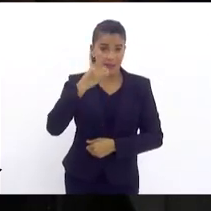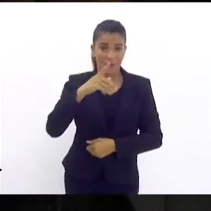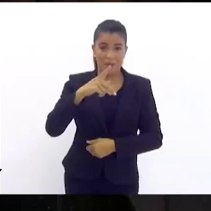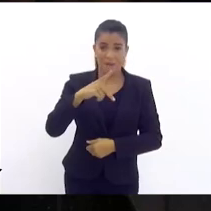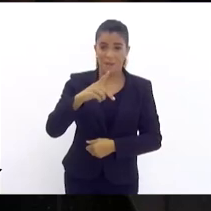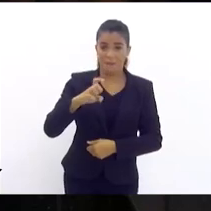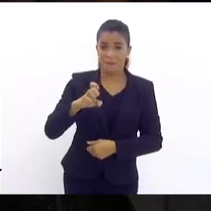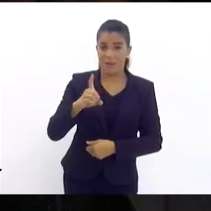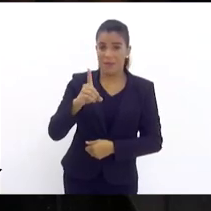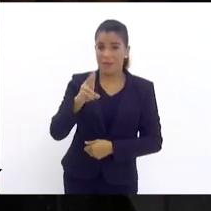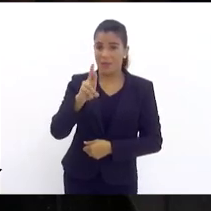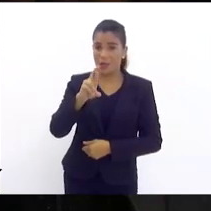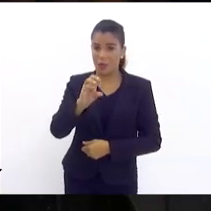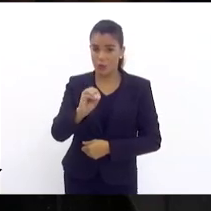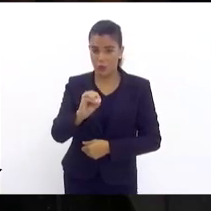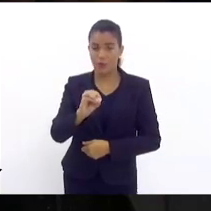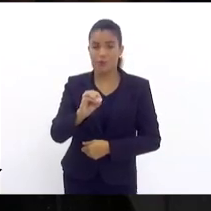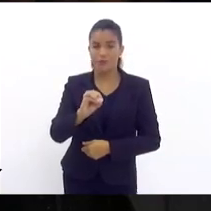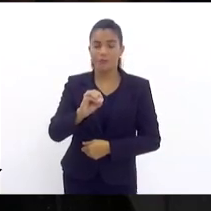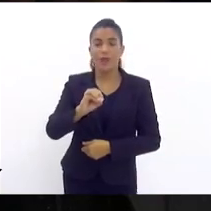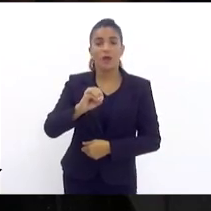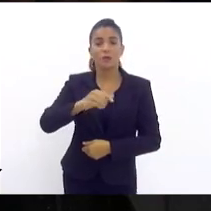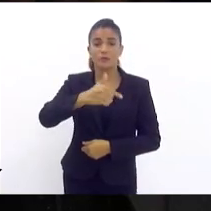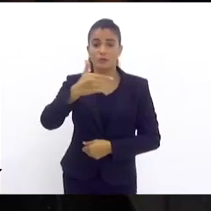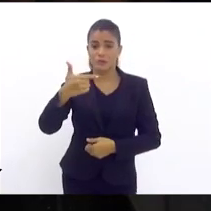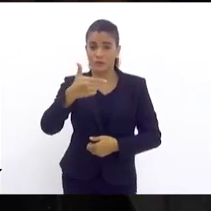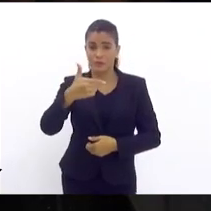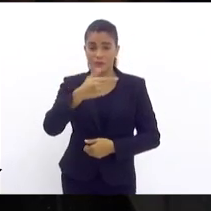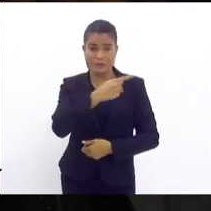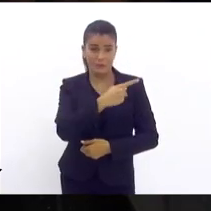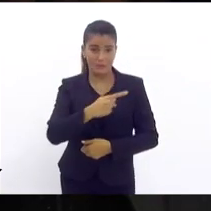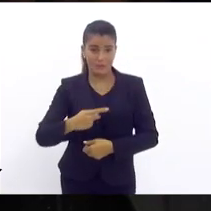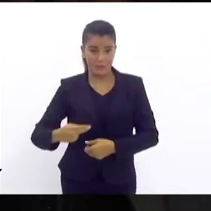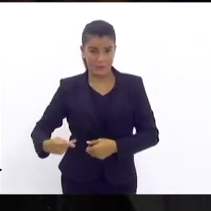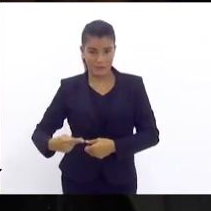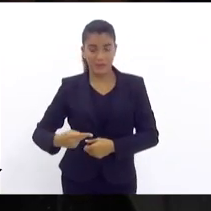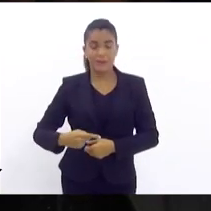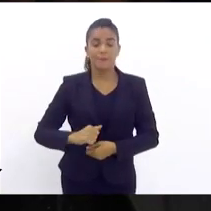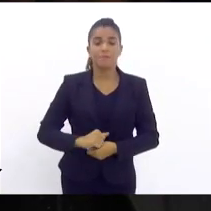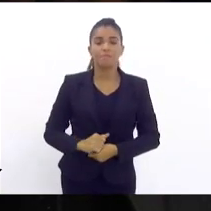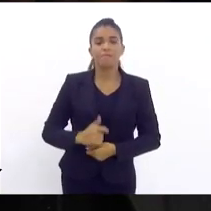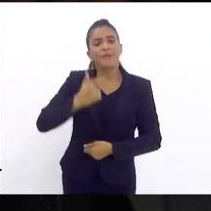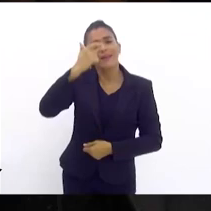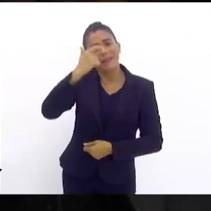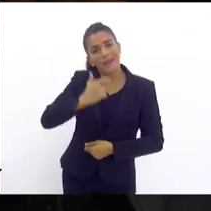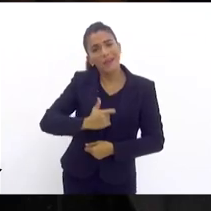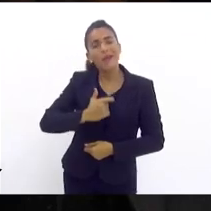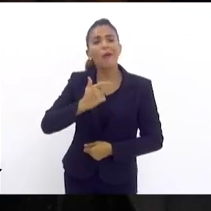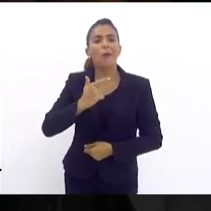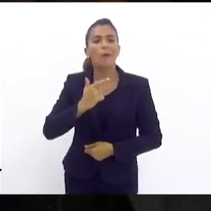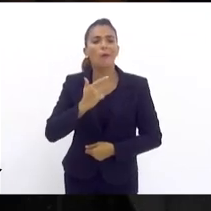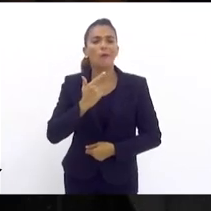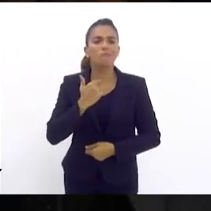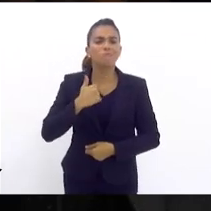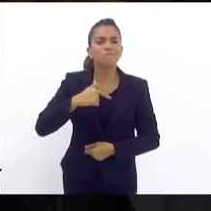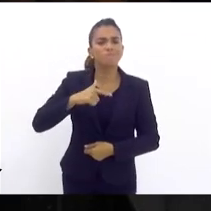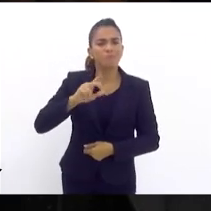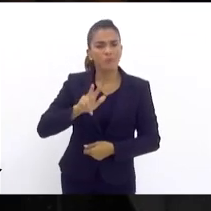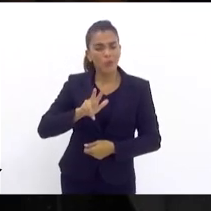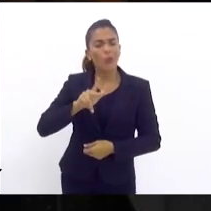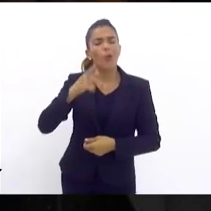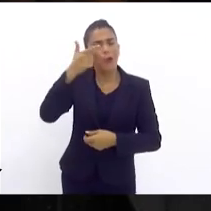braszão nosso vice-presidente e eu tinha levantado novamente